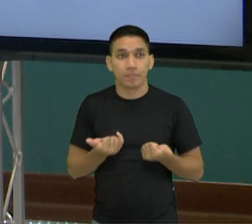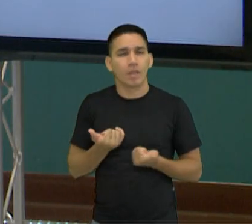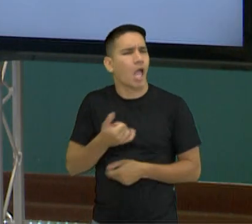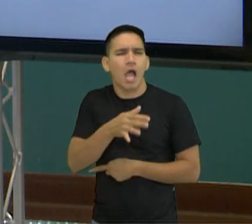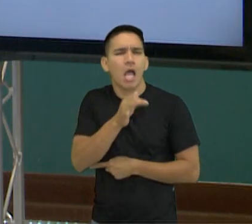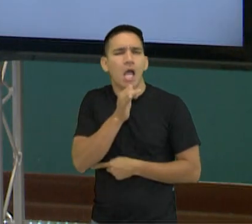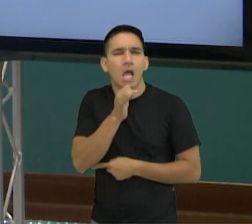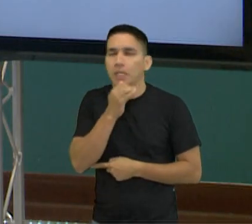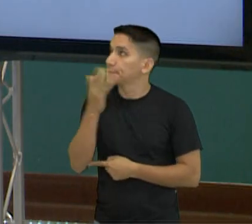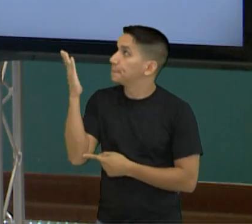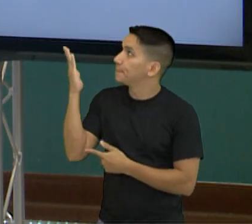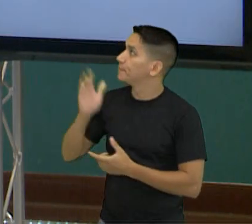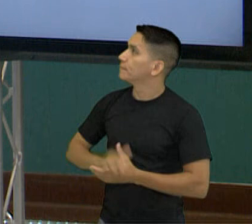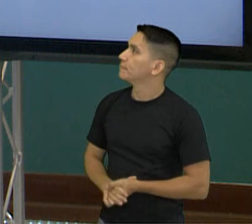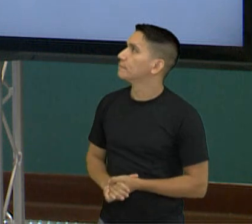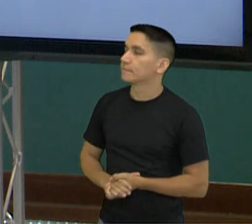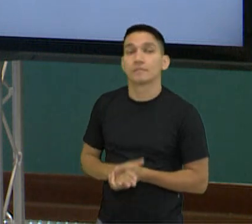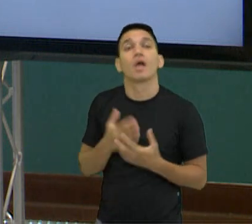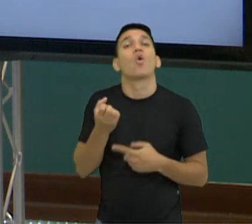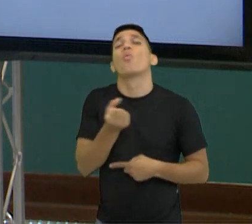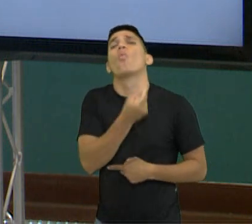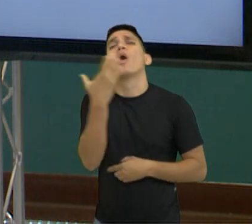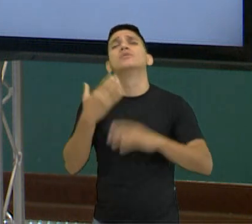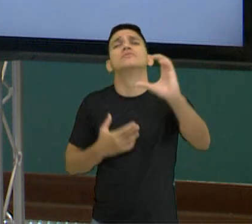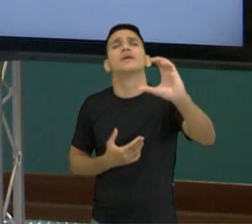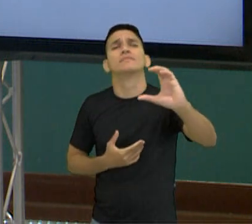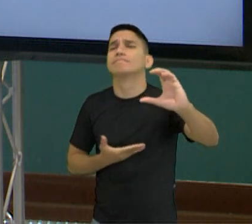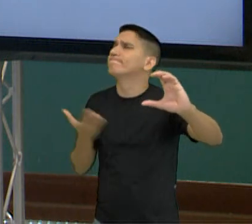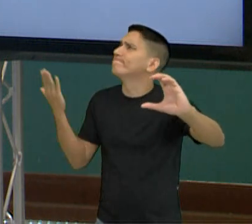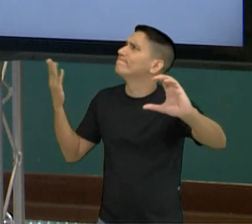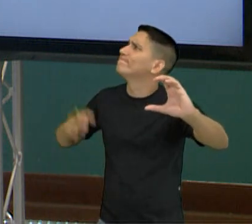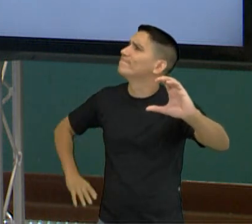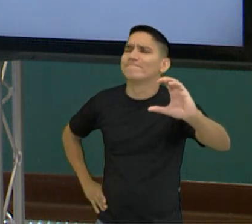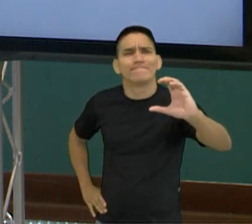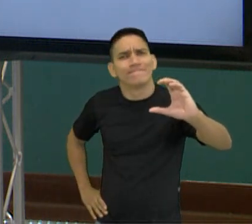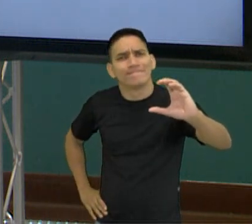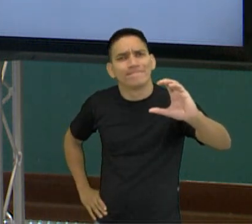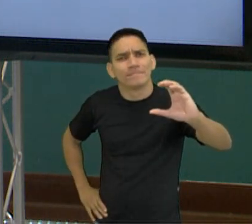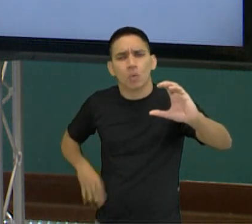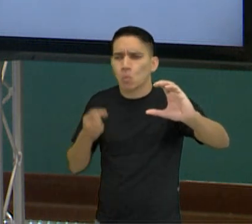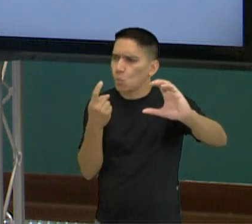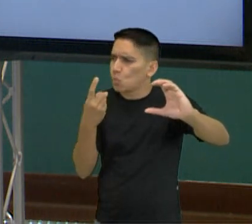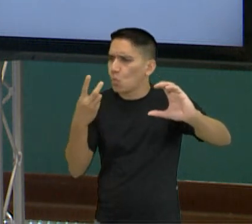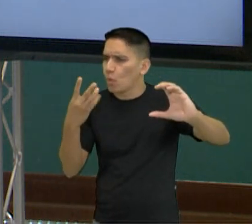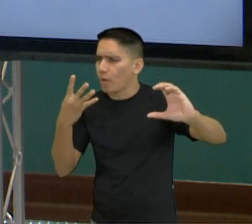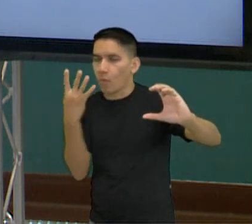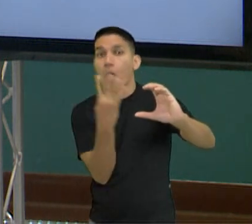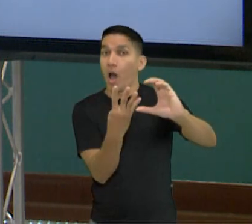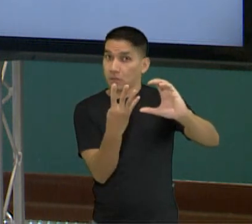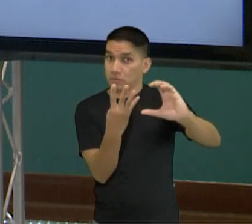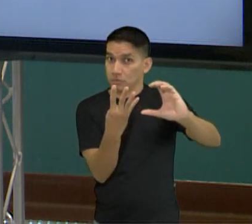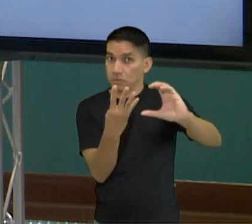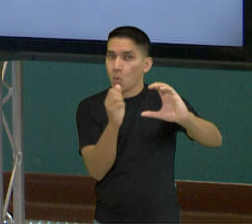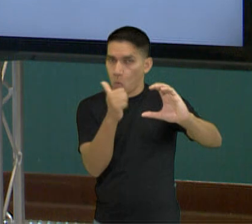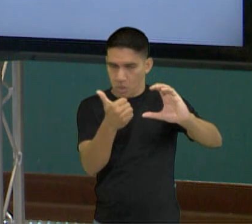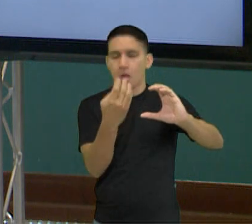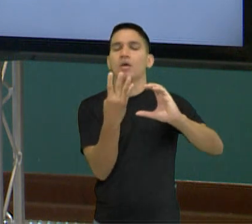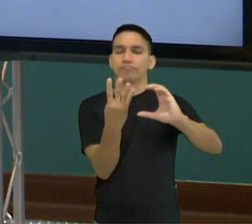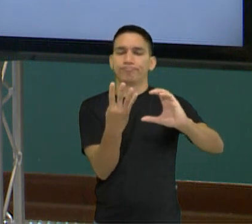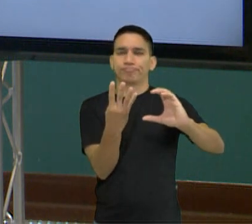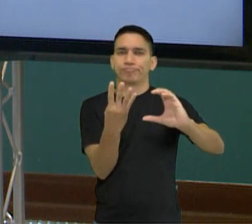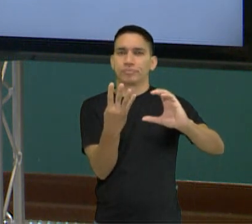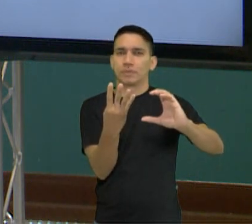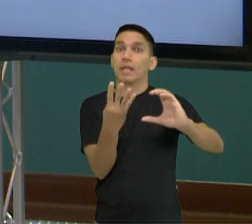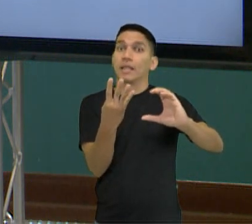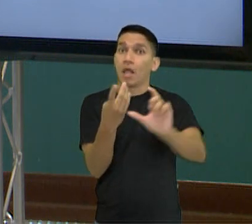um exemplo, tá? Então, quantos carbonos nós temos nesta substância? 1, 2, 3, 4. 4 carbonos,